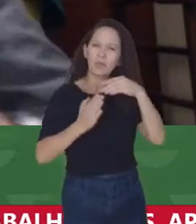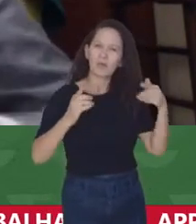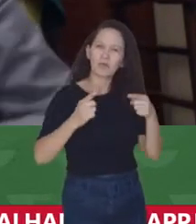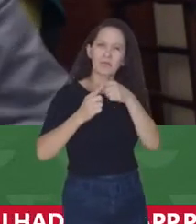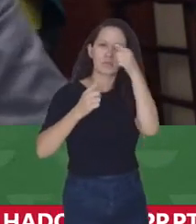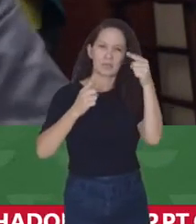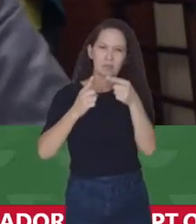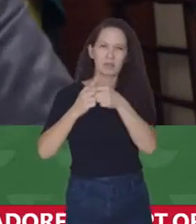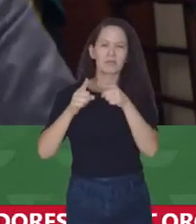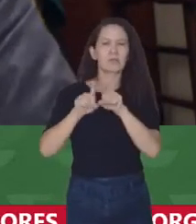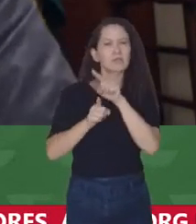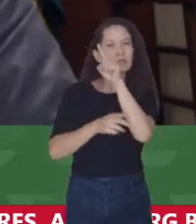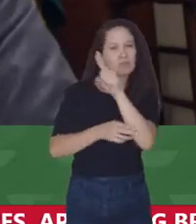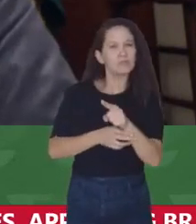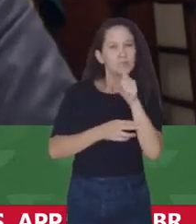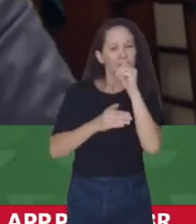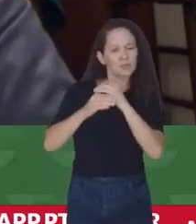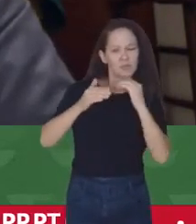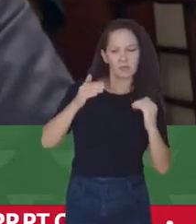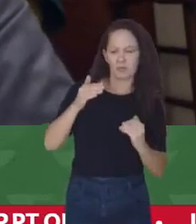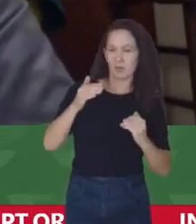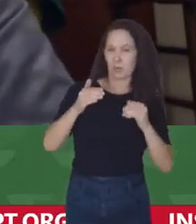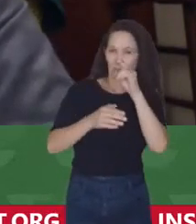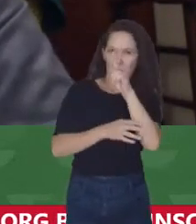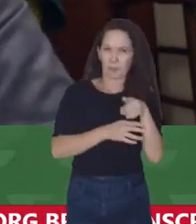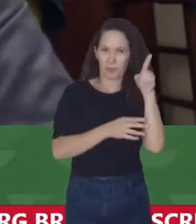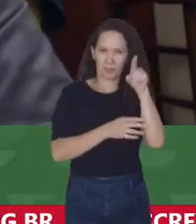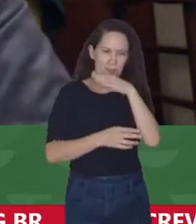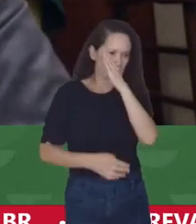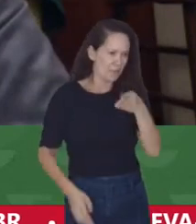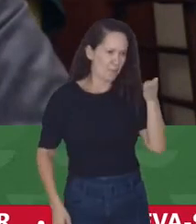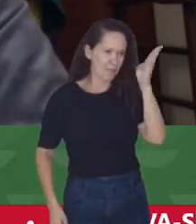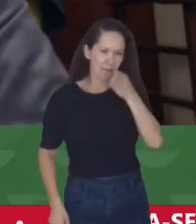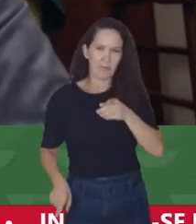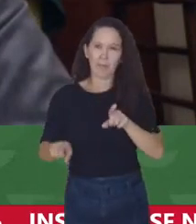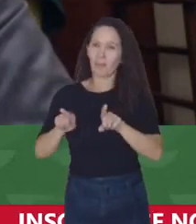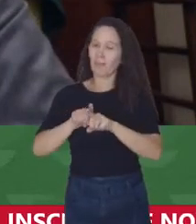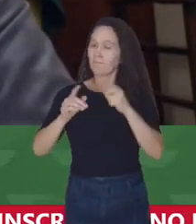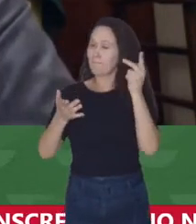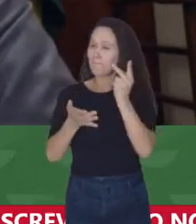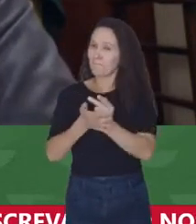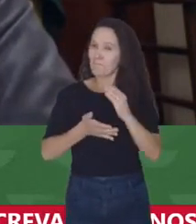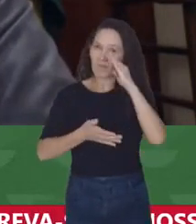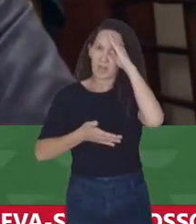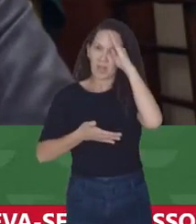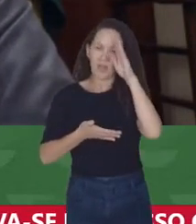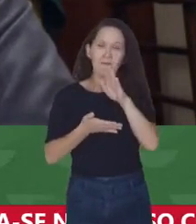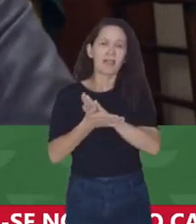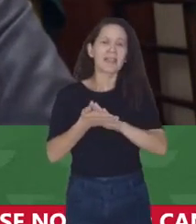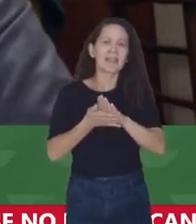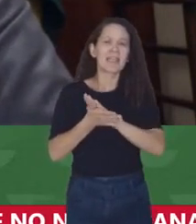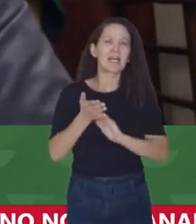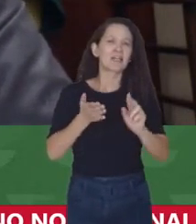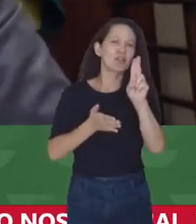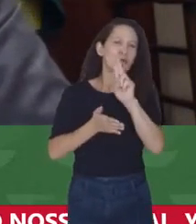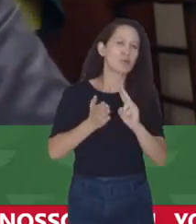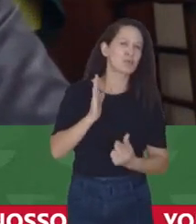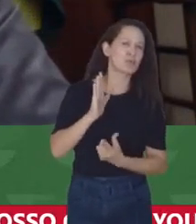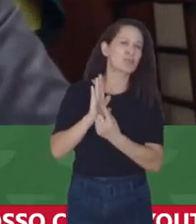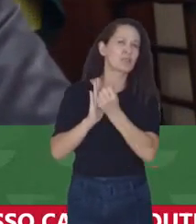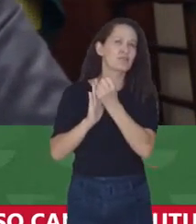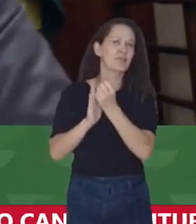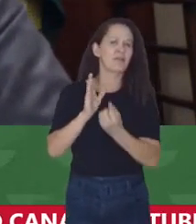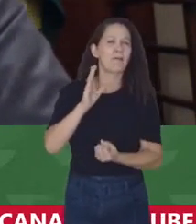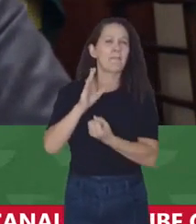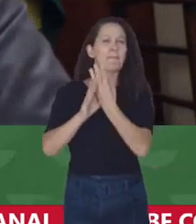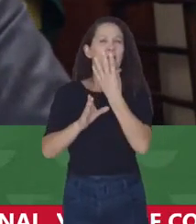as metas também de redução de desigualdades, e ao mesmo tempo não utilizou o espaço orçamentário para